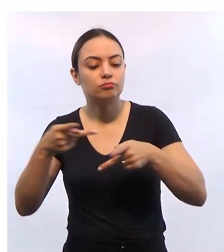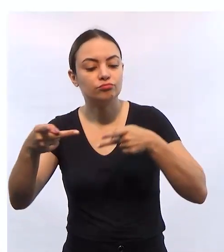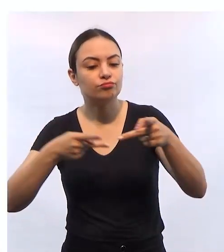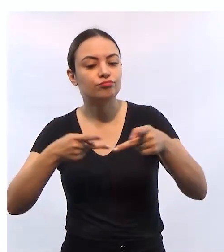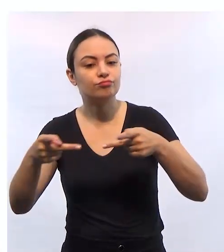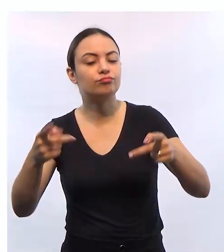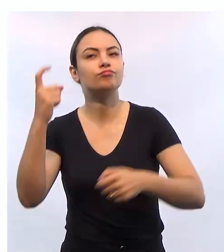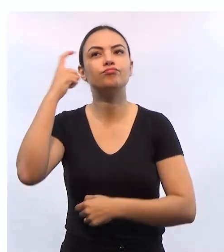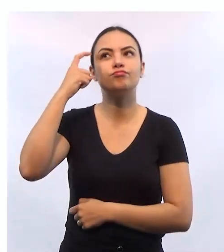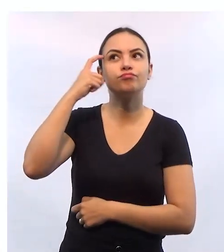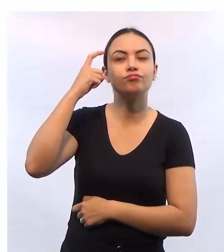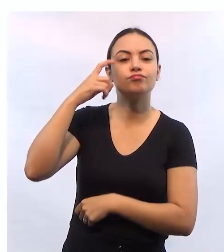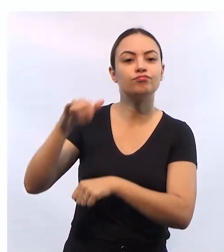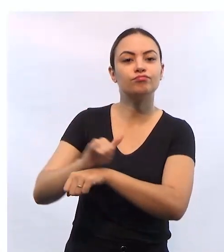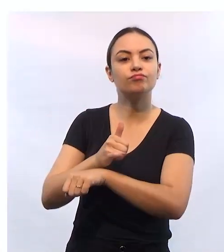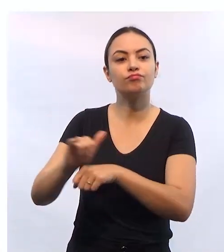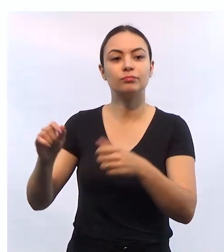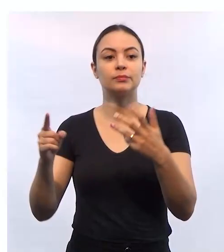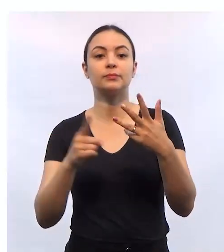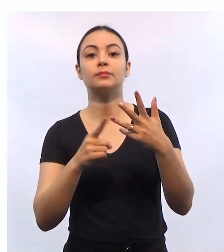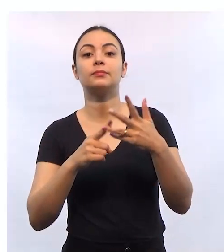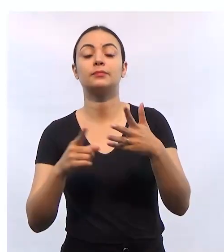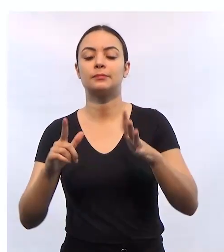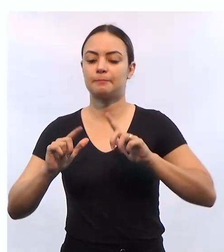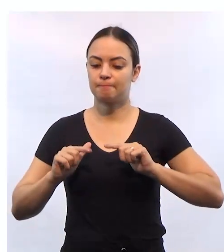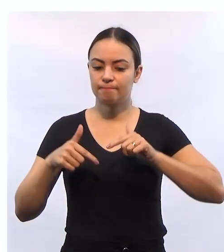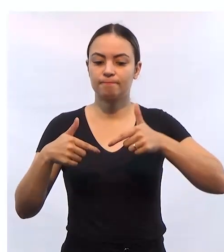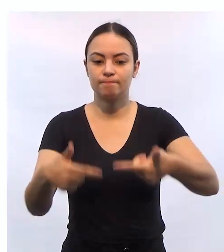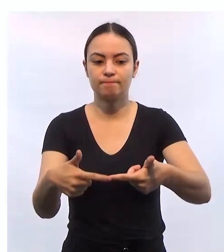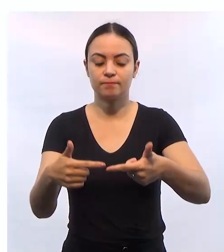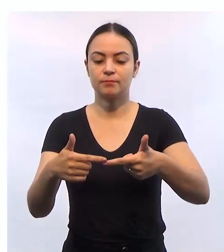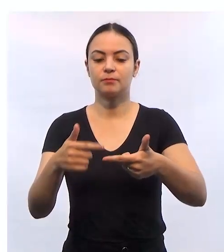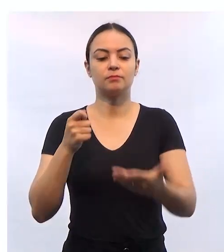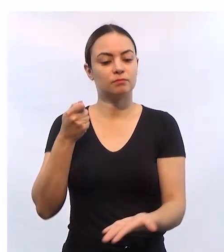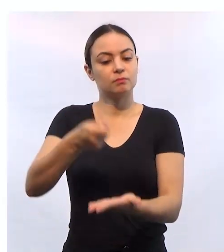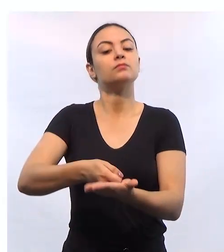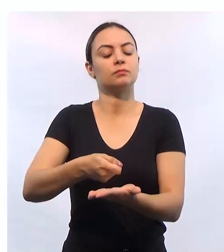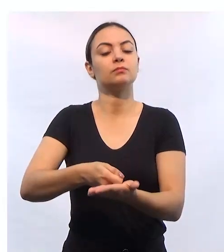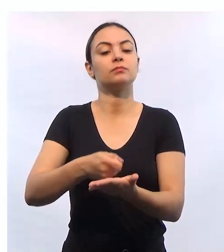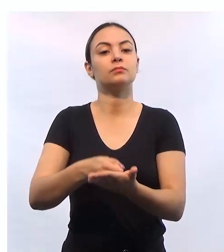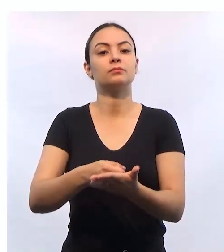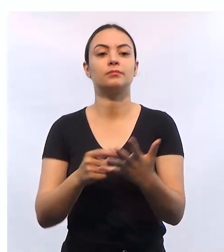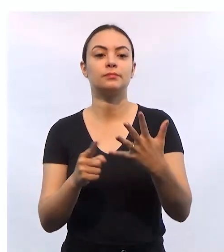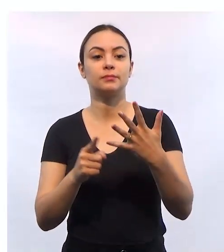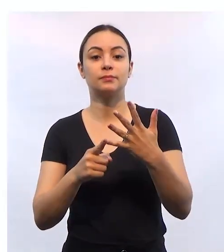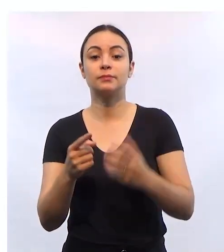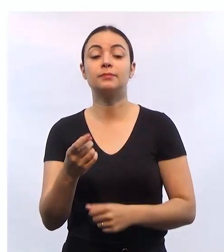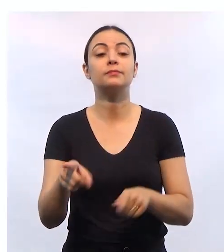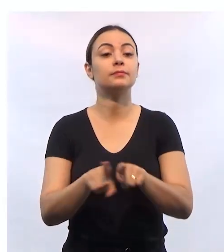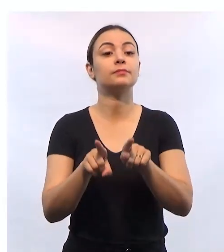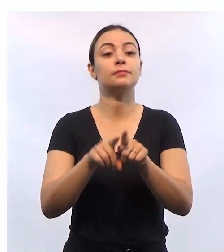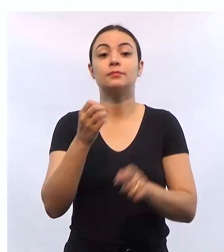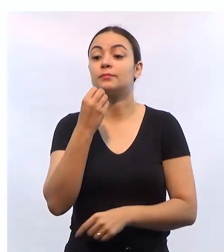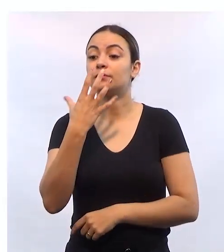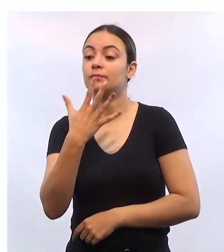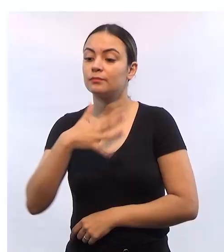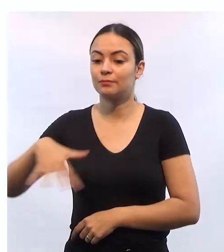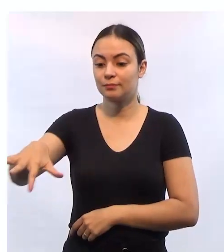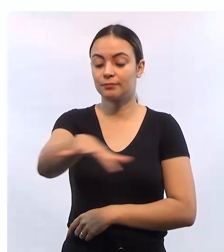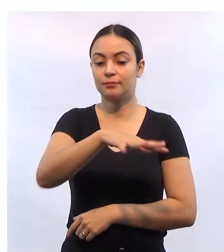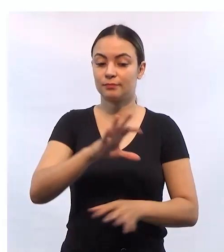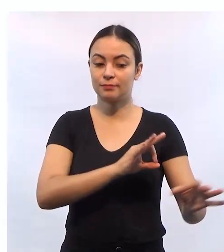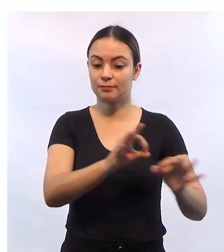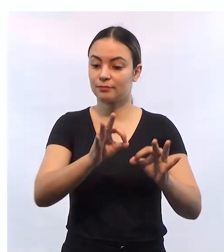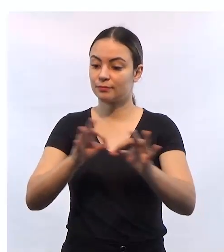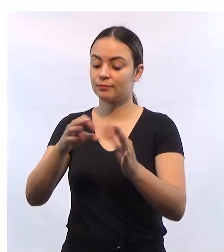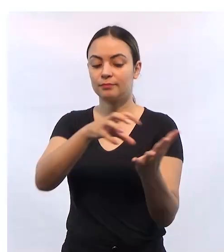de comprometimento, tá? A melhoria da eficácia organizacional e também do bem-estar da organização,